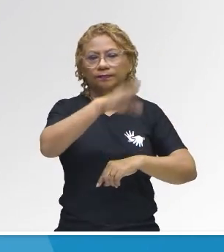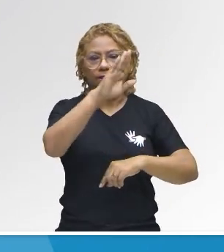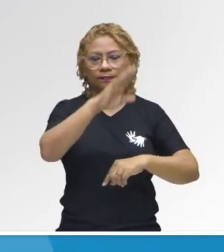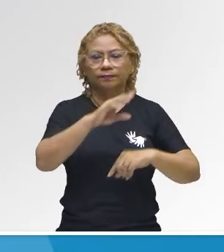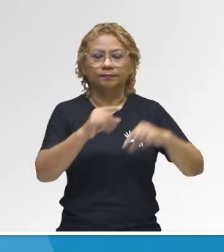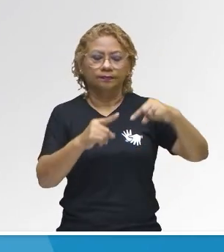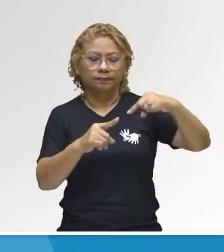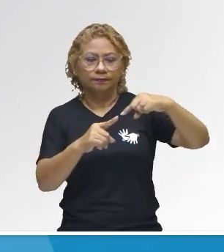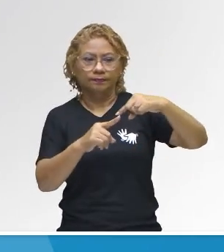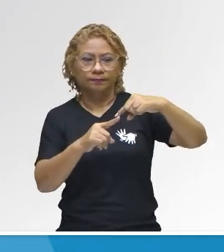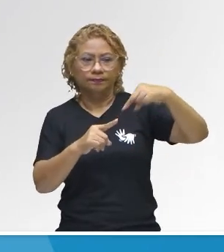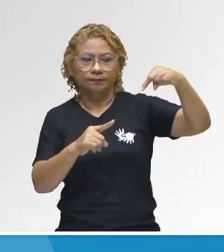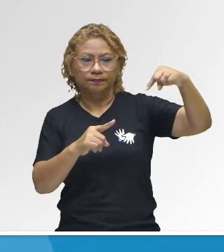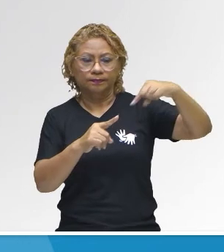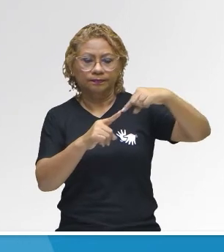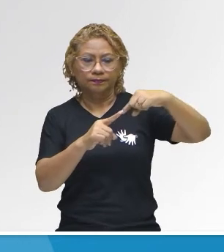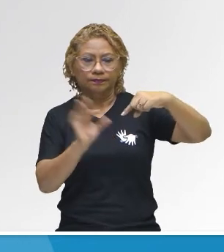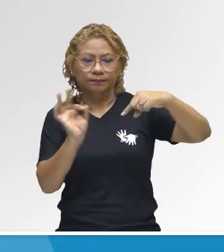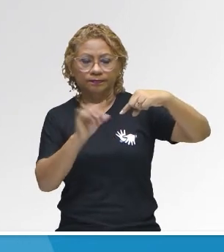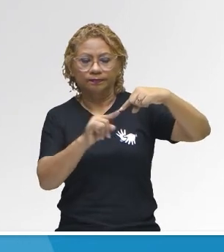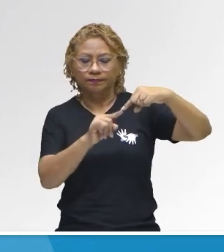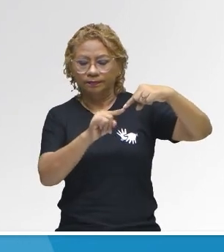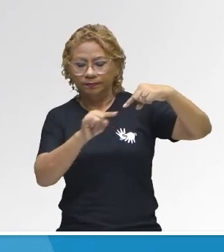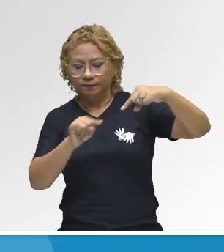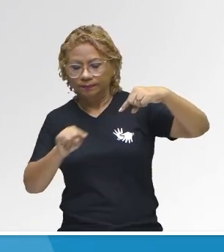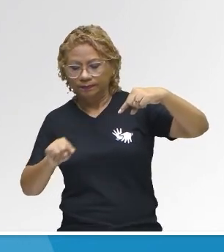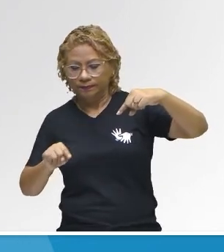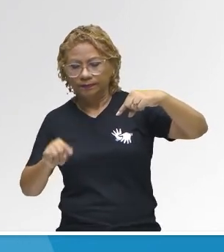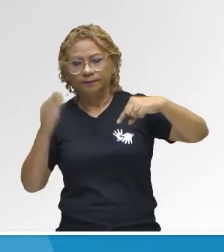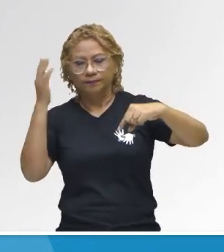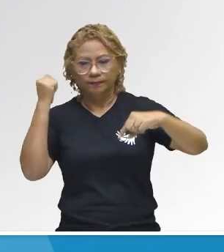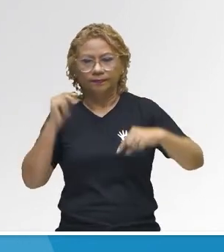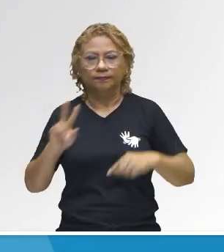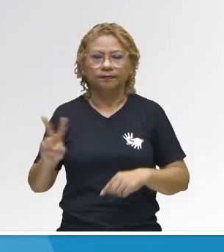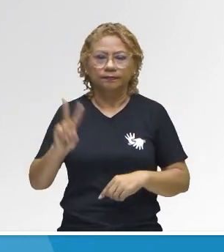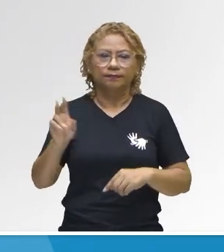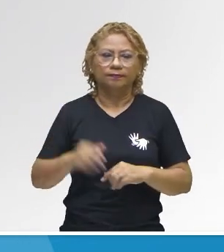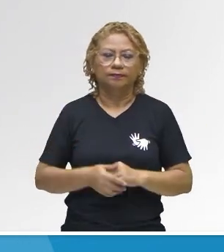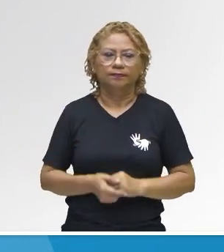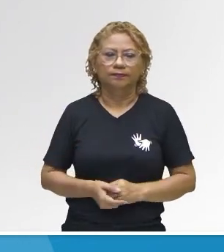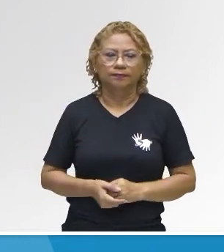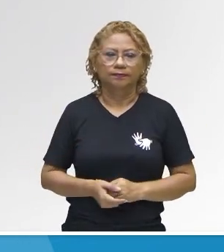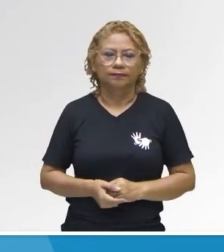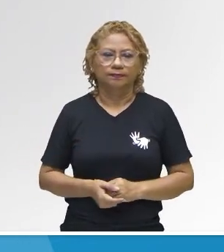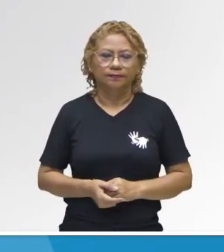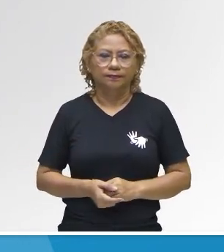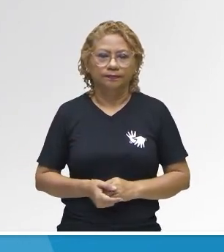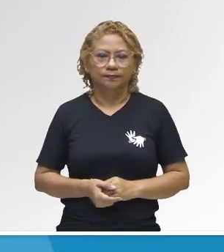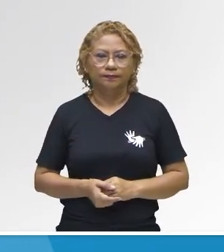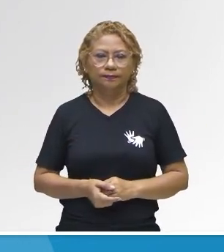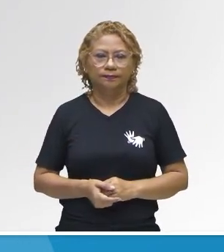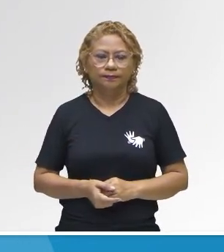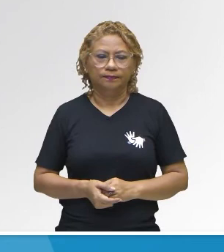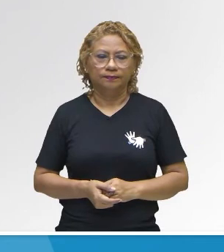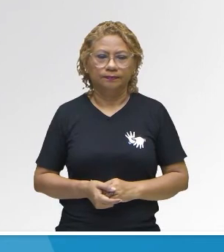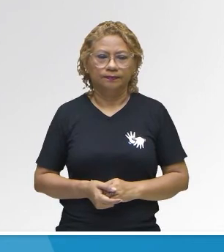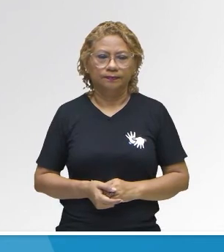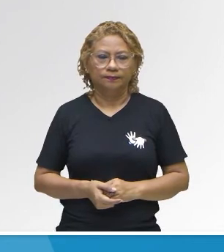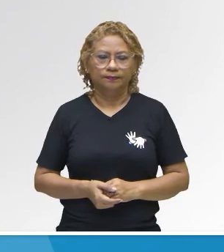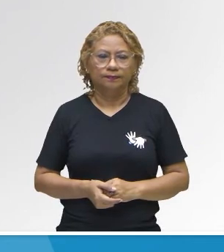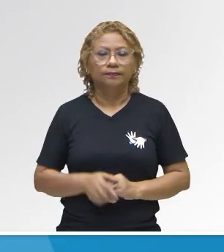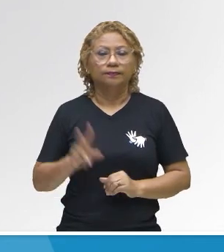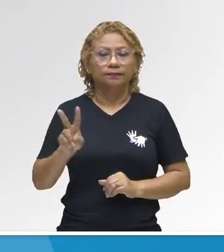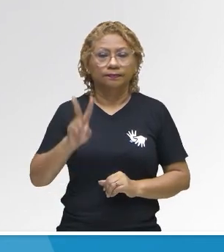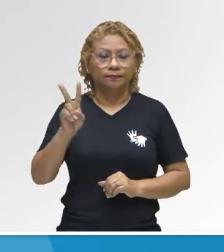para a gente identificar o valor dessa tangente. Então, esse valor de tangente pode